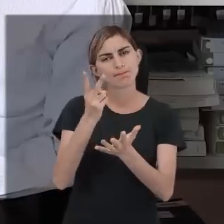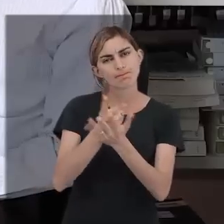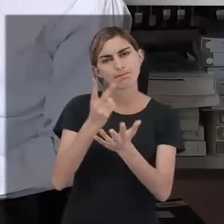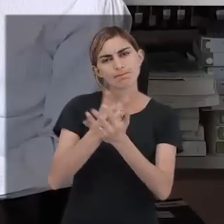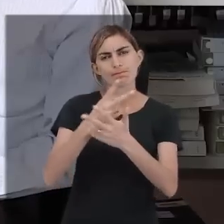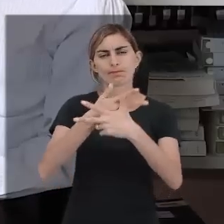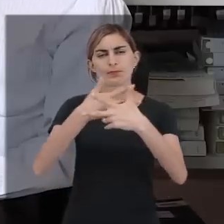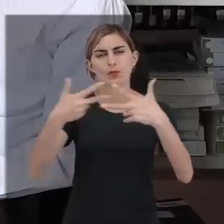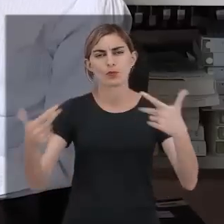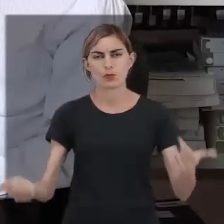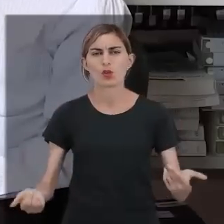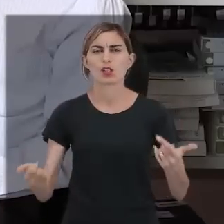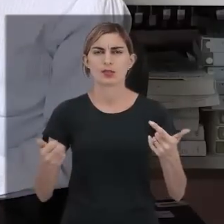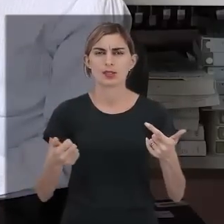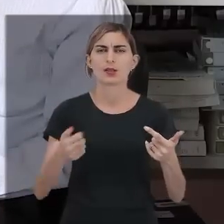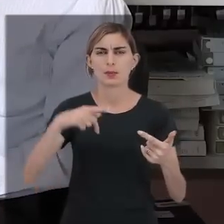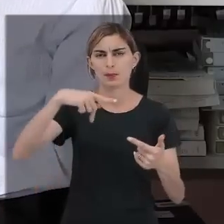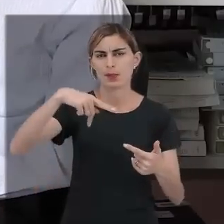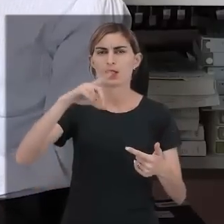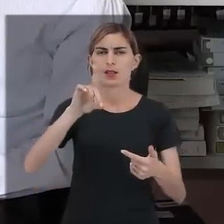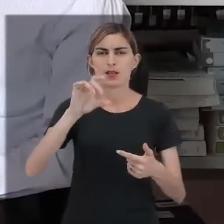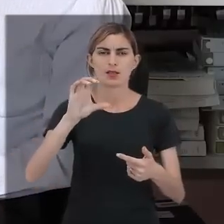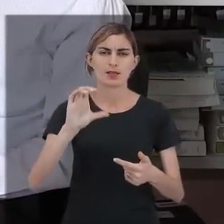E sempre rodar o ciclo PDCA.